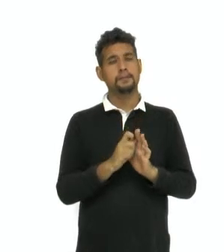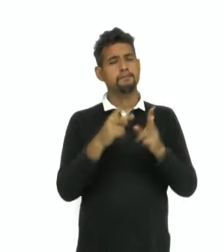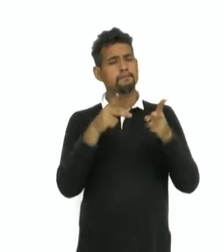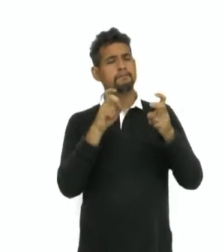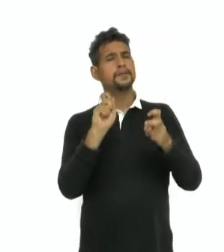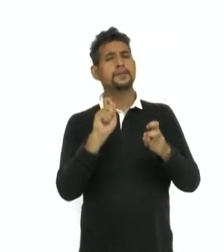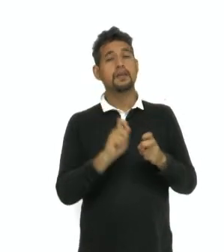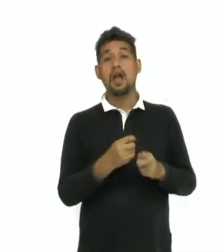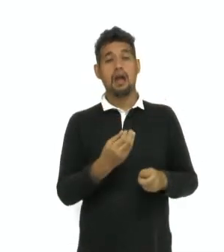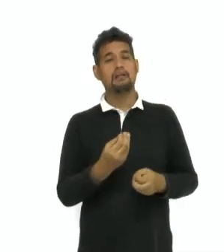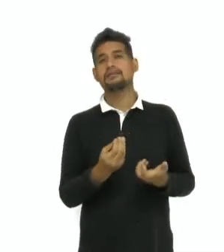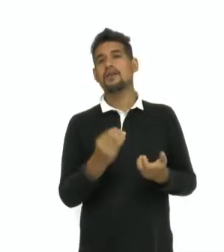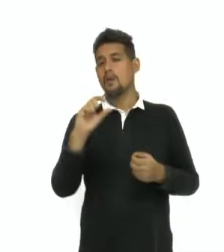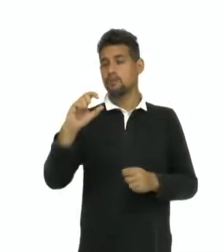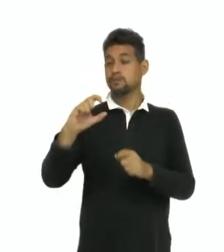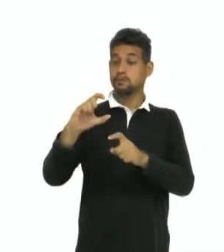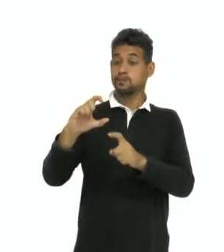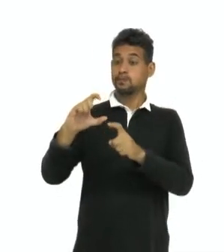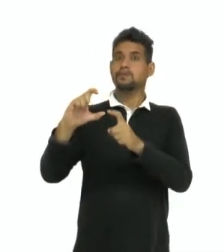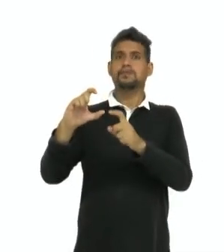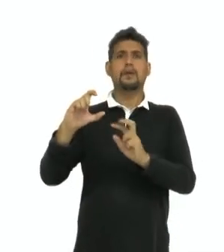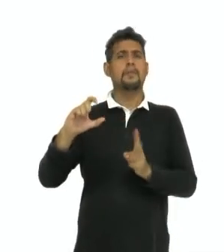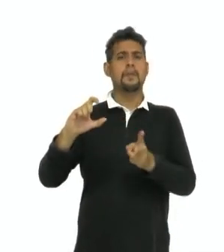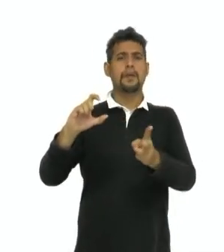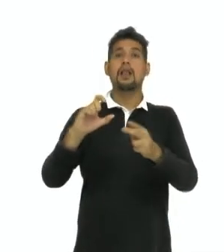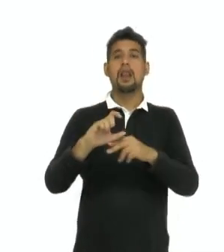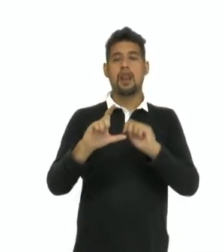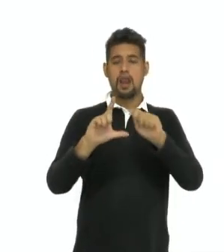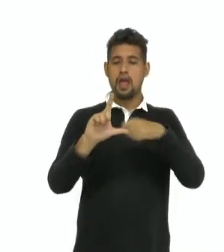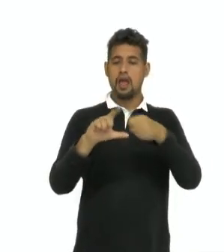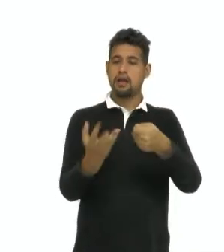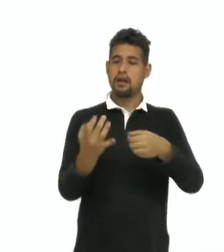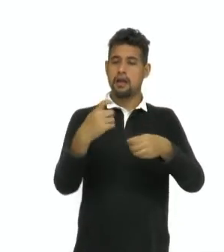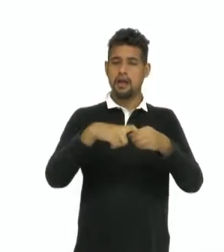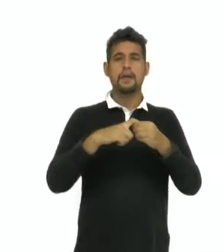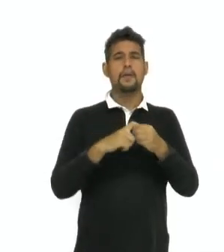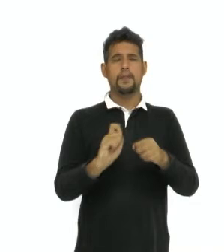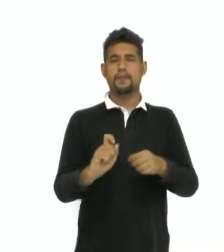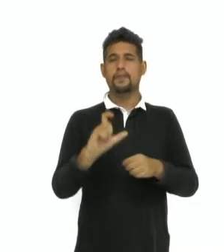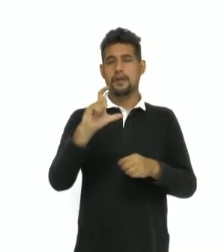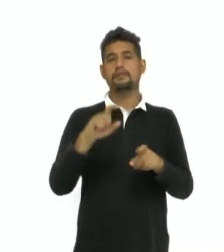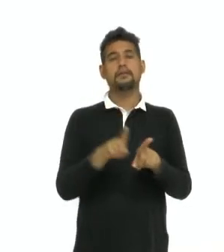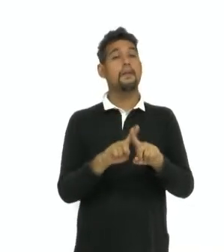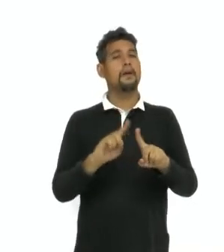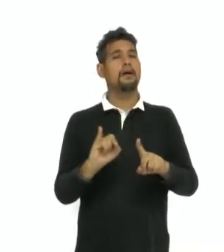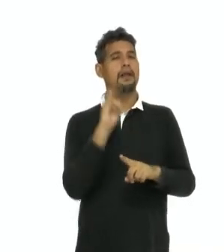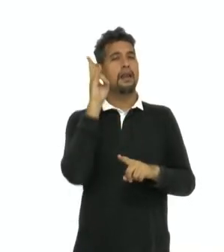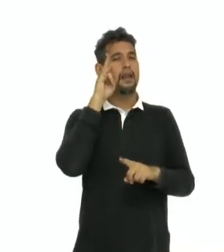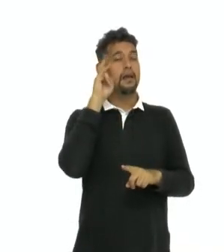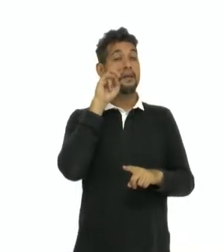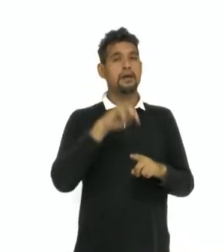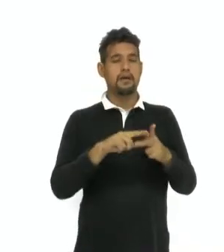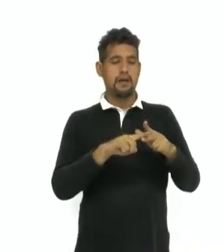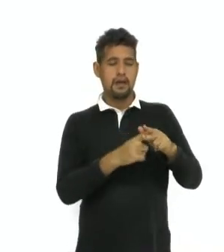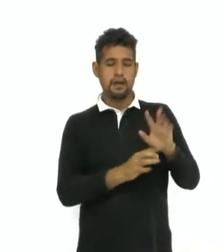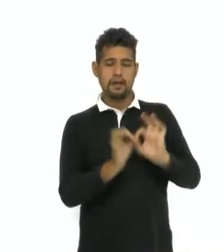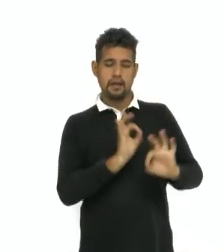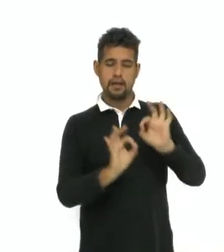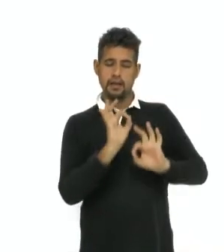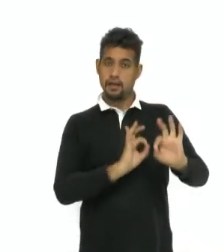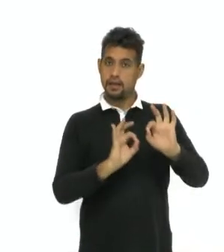esquemática o ciclo de vida sob a perspectiva da logística reversa de pilhas e baterias. Lembrando que fabricantes,